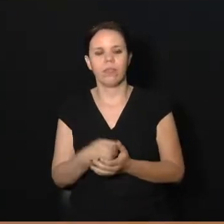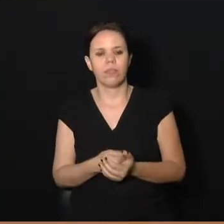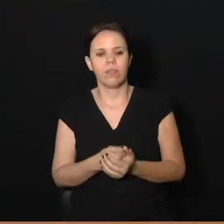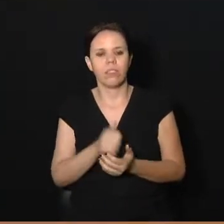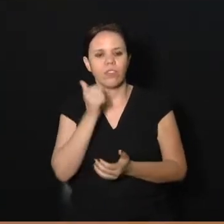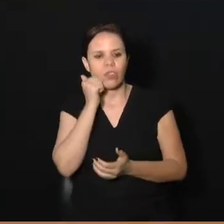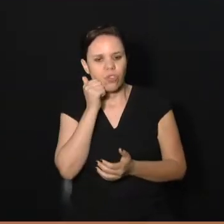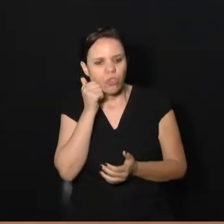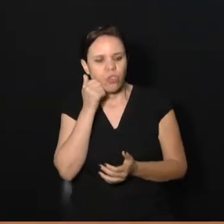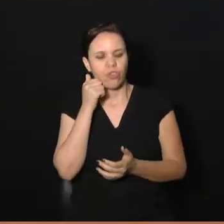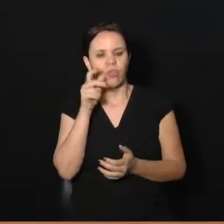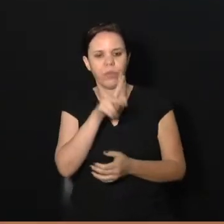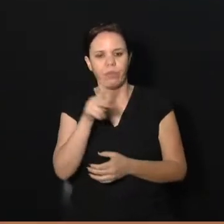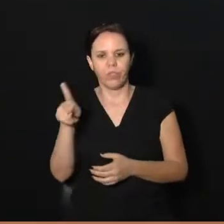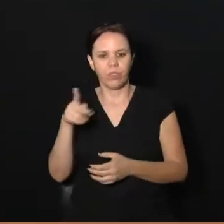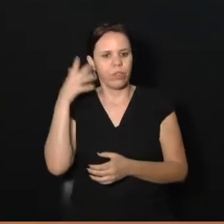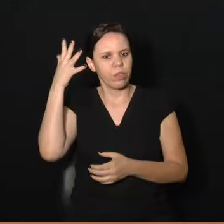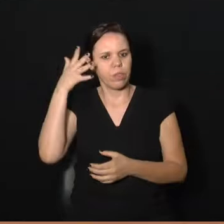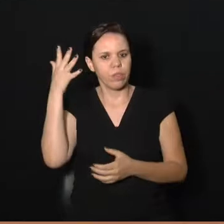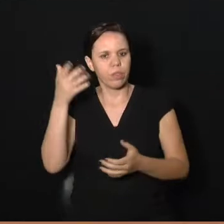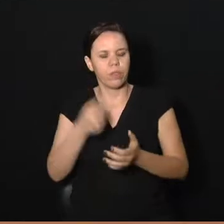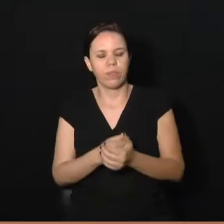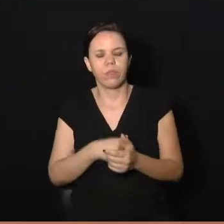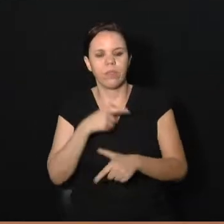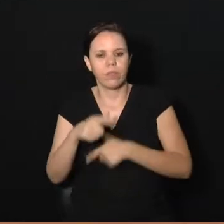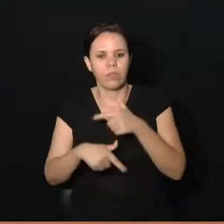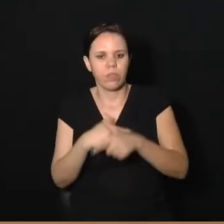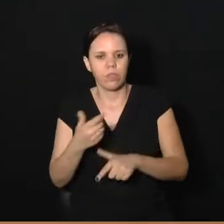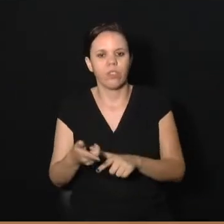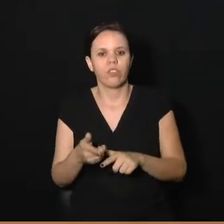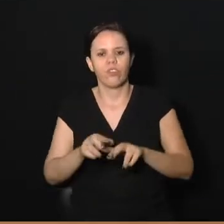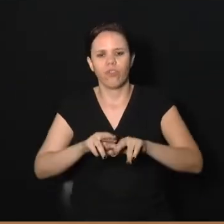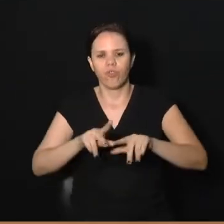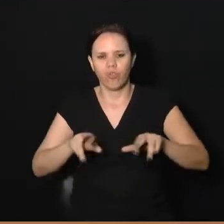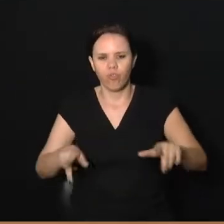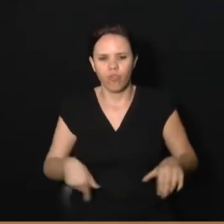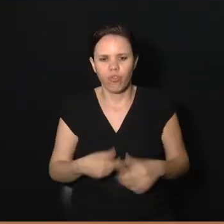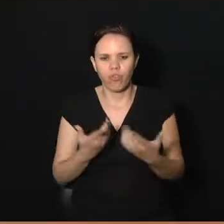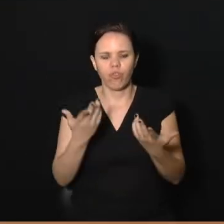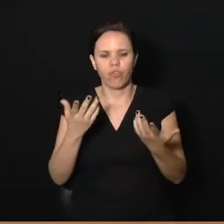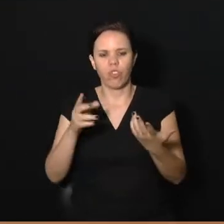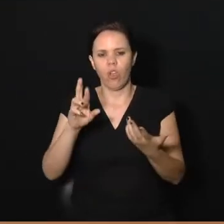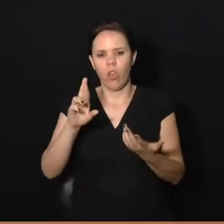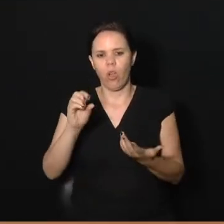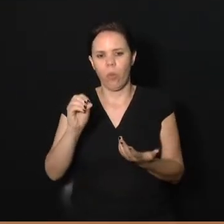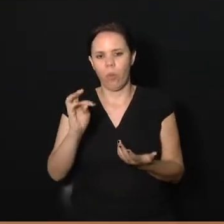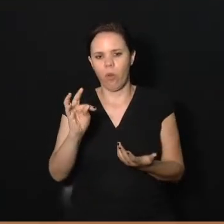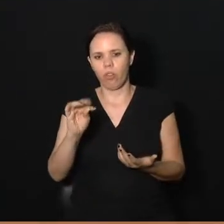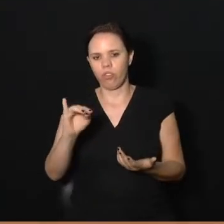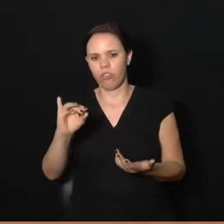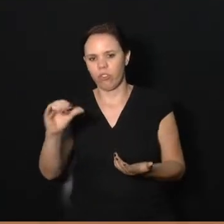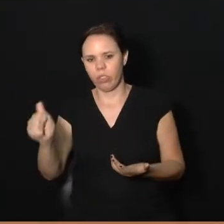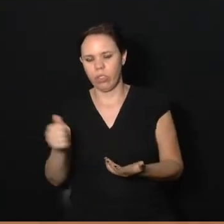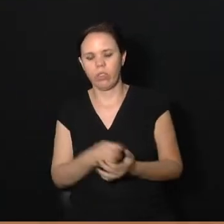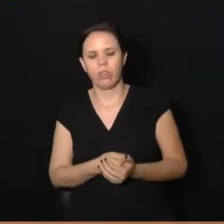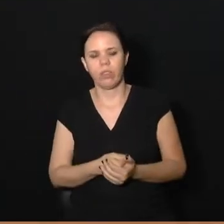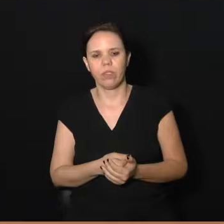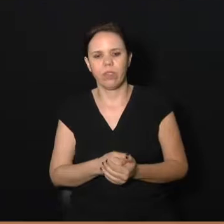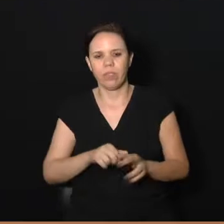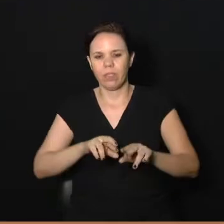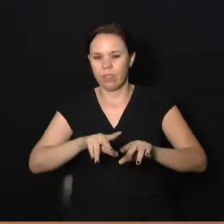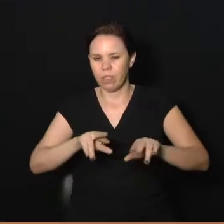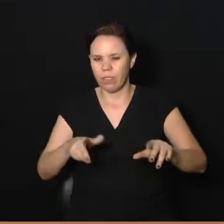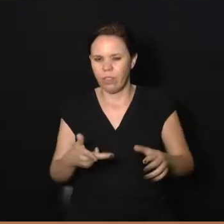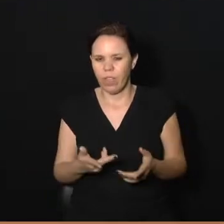cientista, professora e palestrante. Trabalhou com robótica, data mining, data science